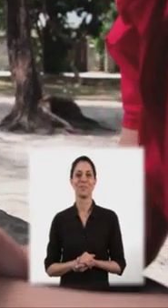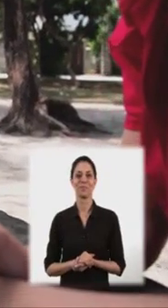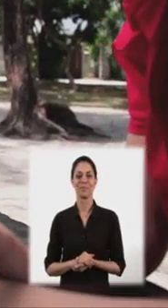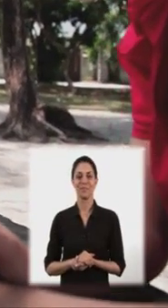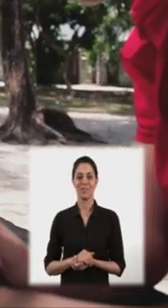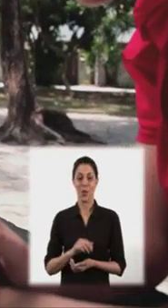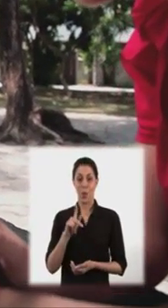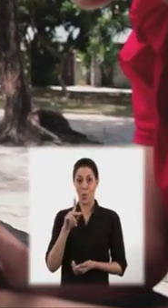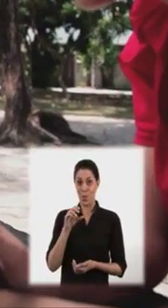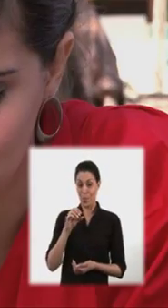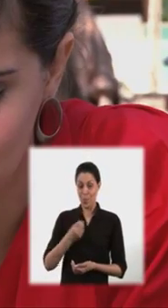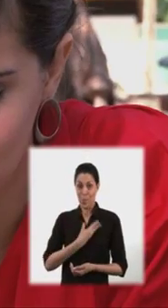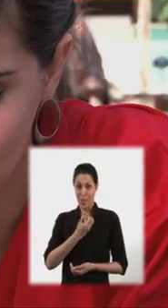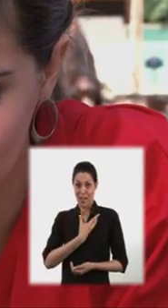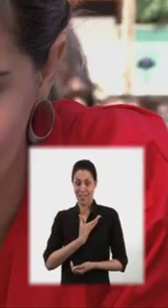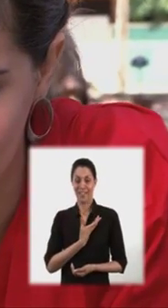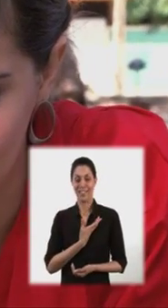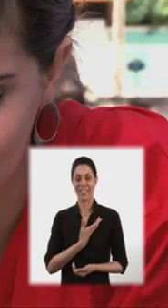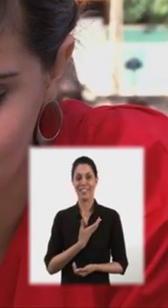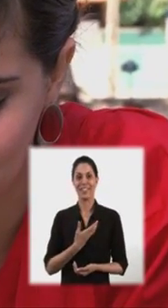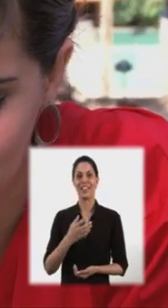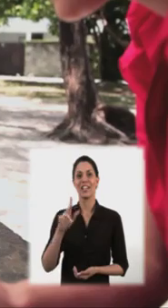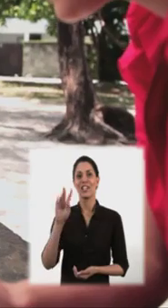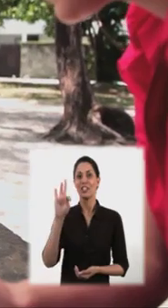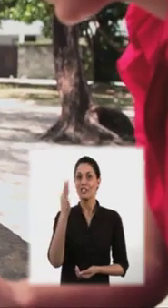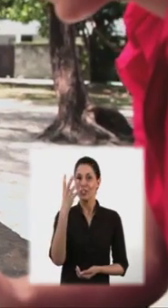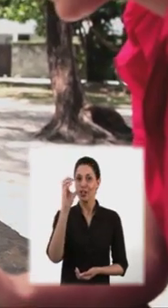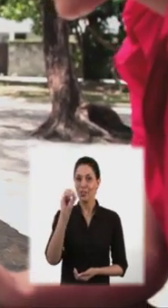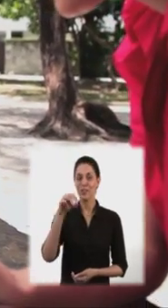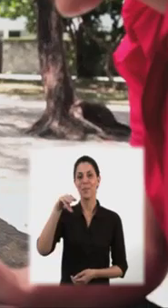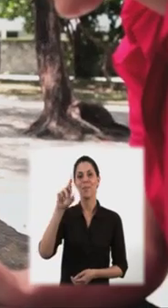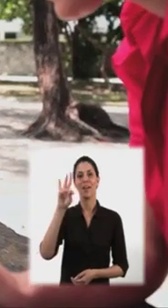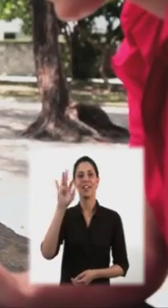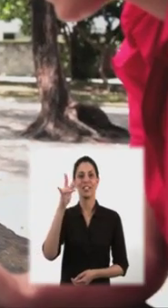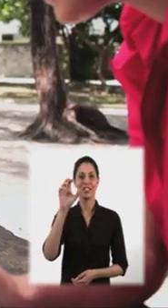Tiago Martins os convida para